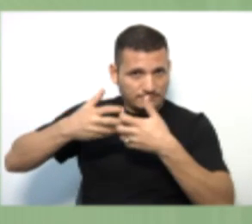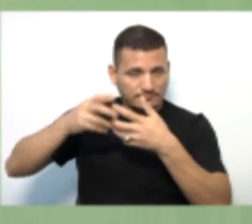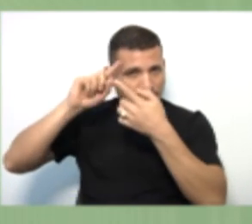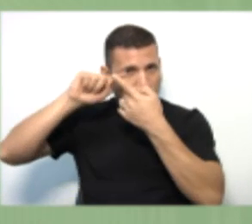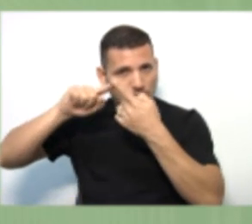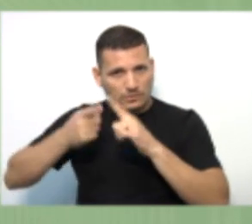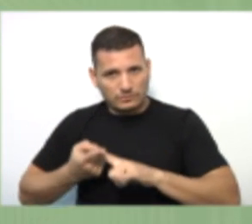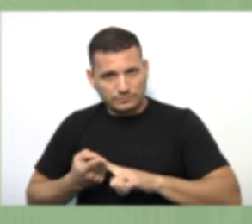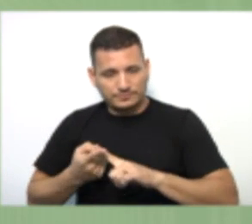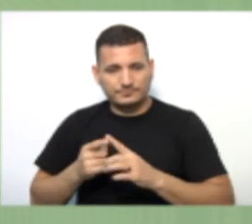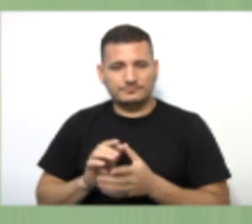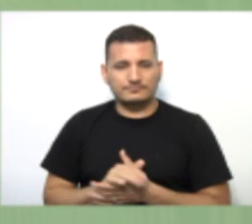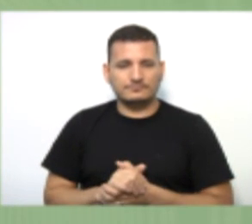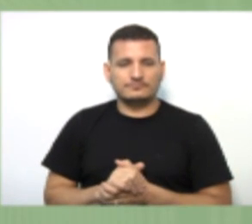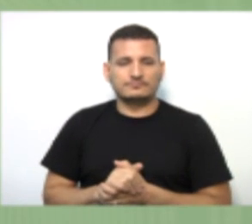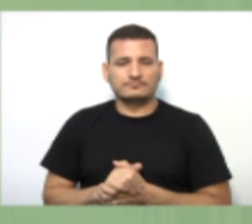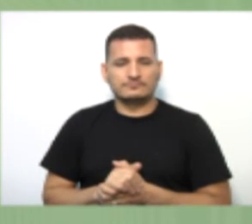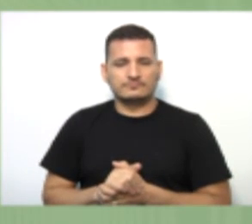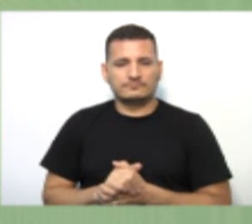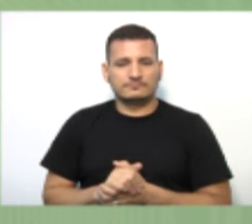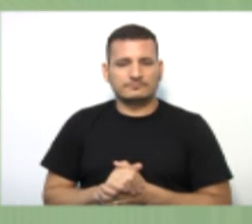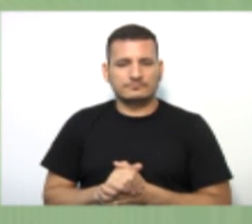tá? Diferenciar